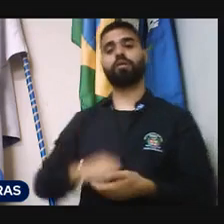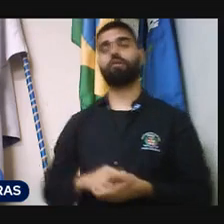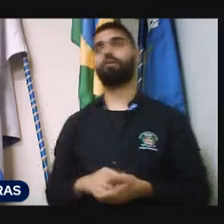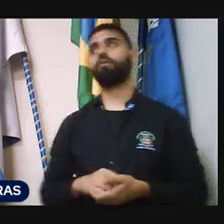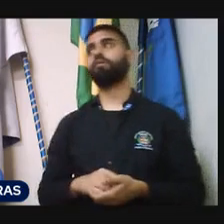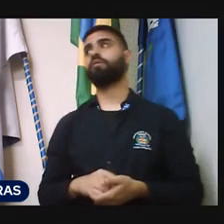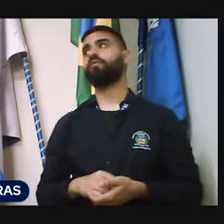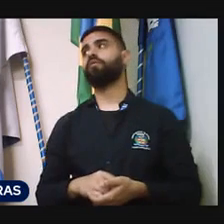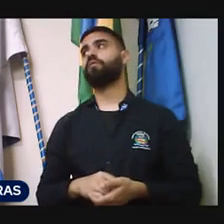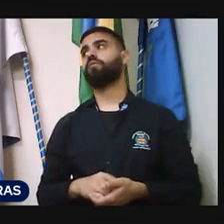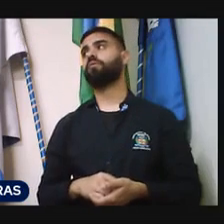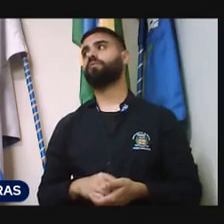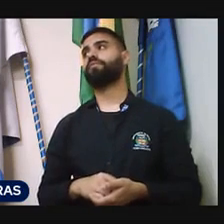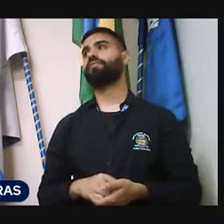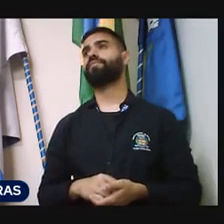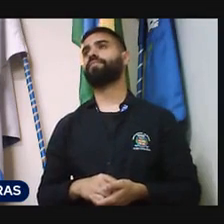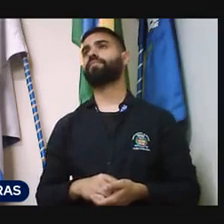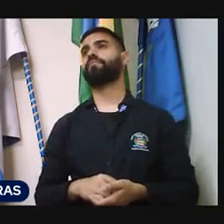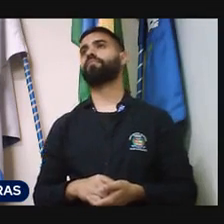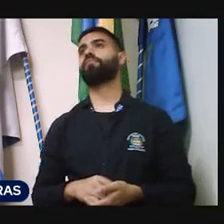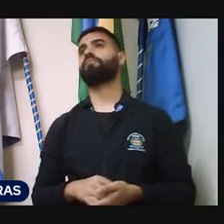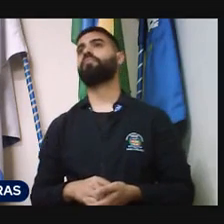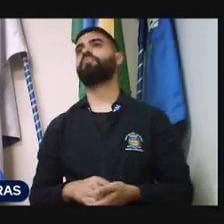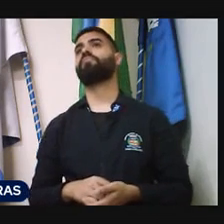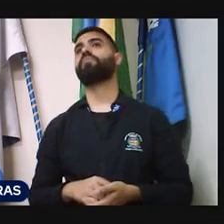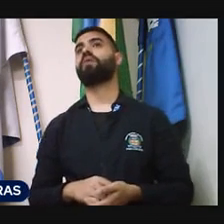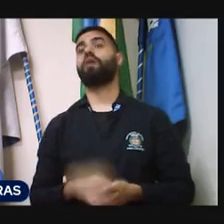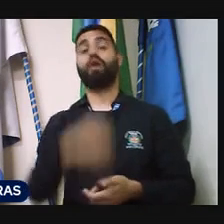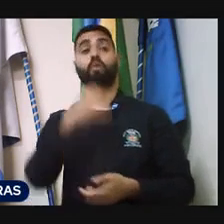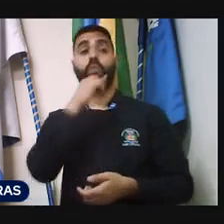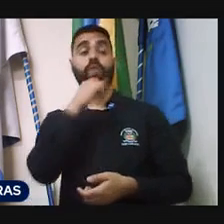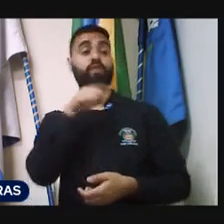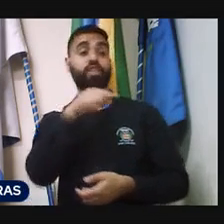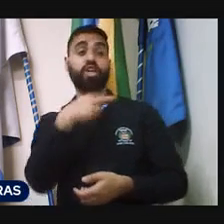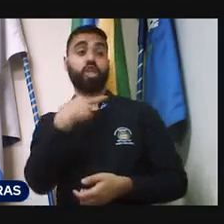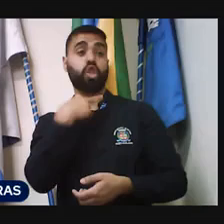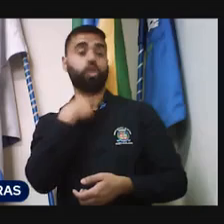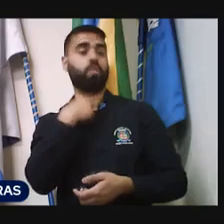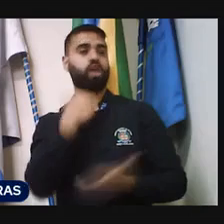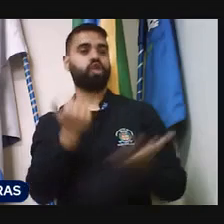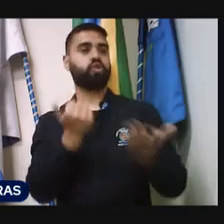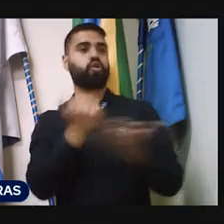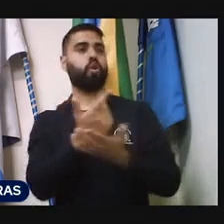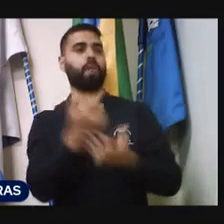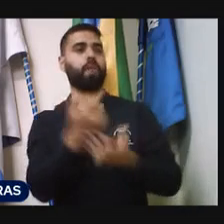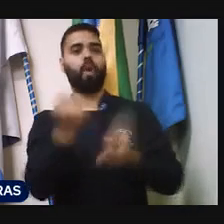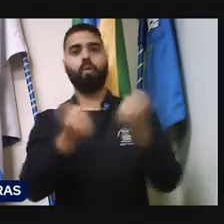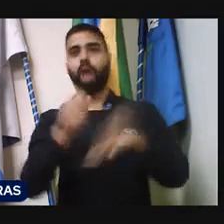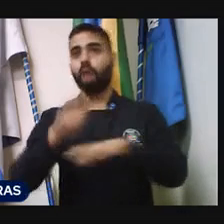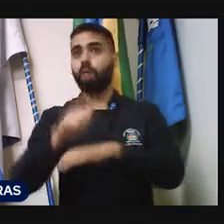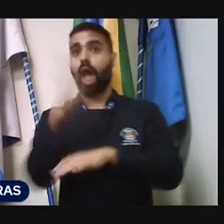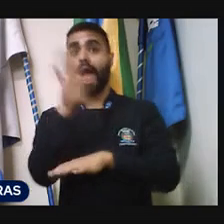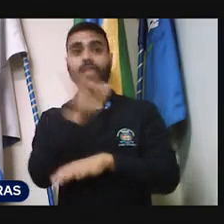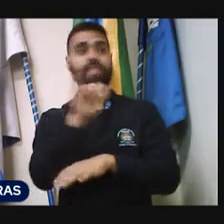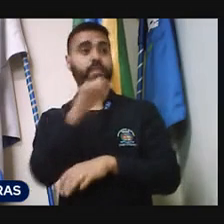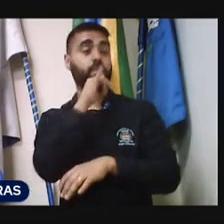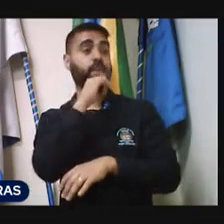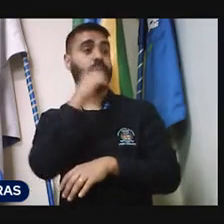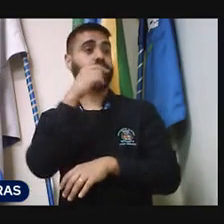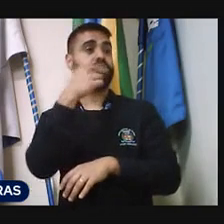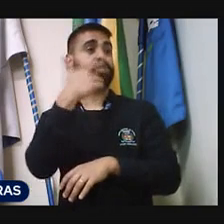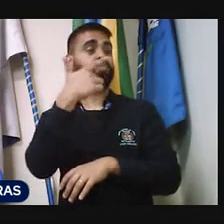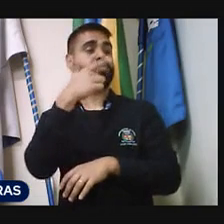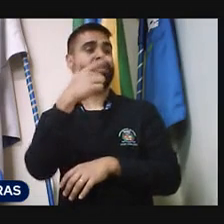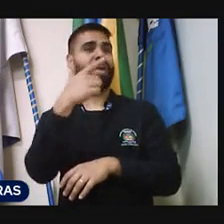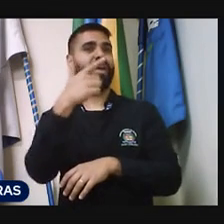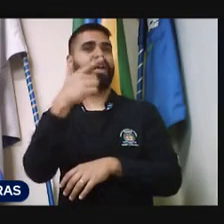comprar um carro de luxo e se você tá com a sua luz cortada se eu